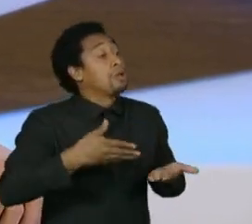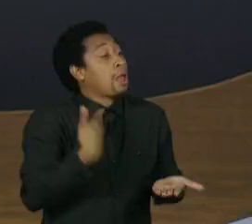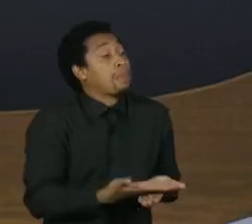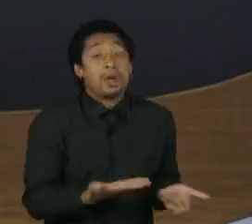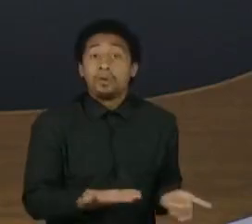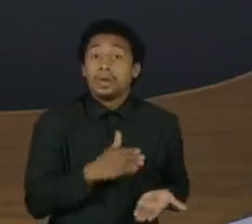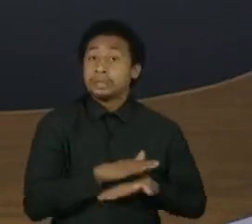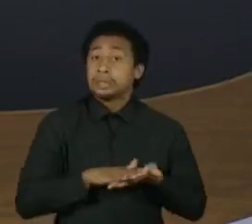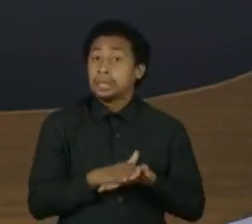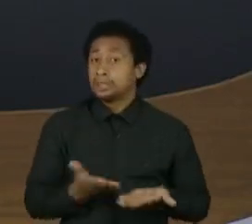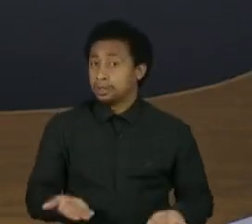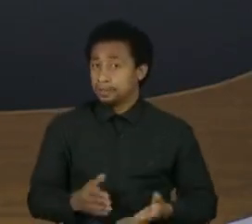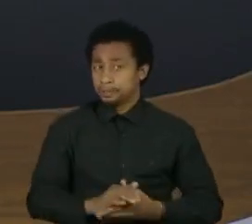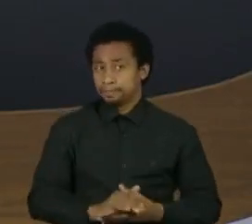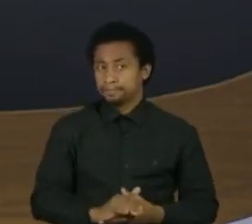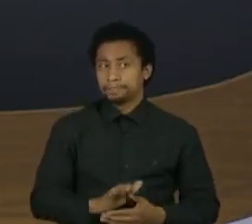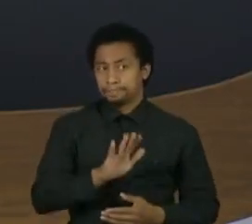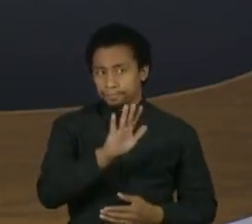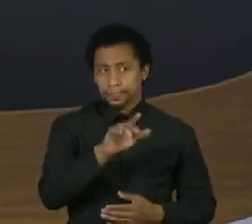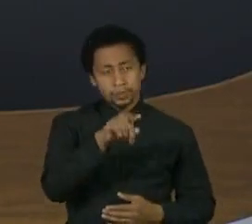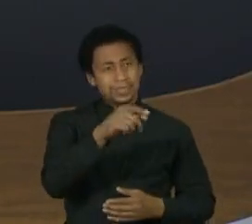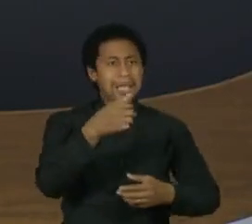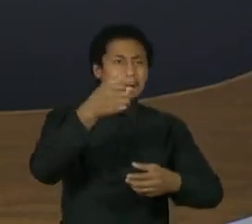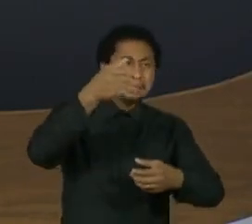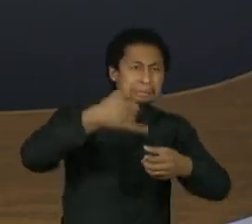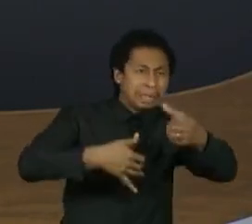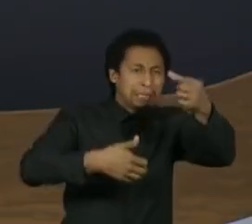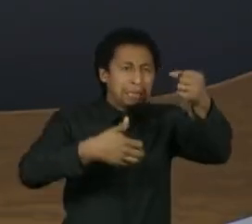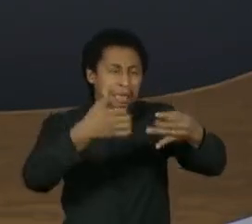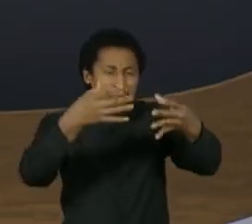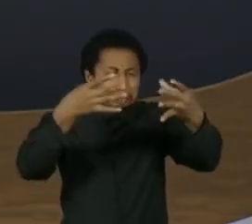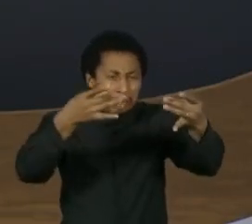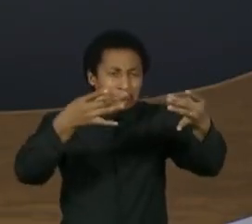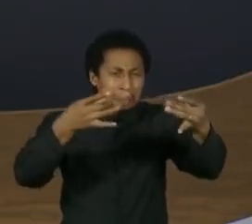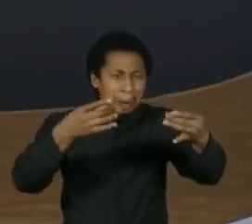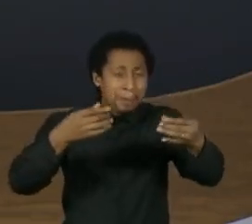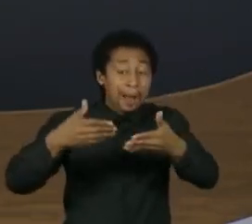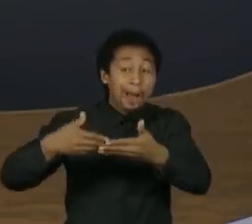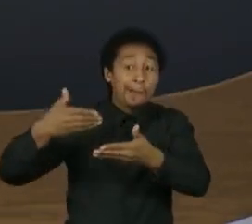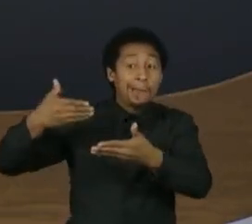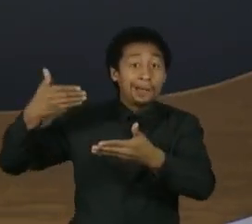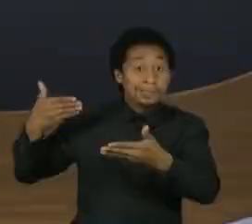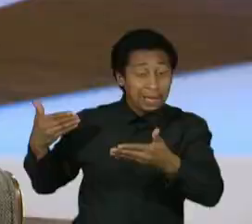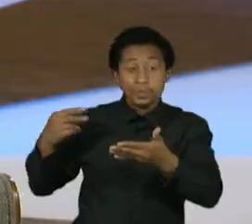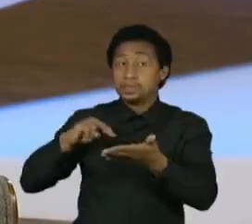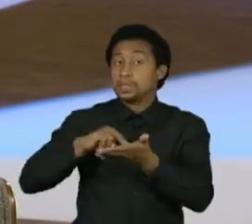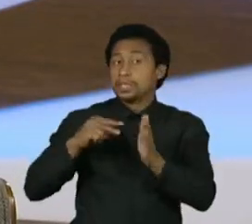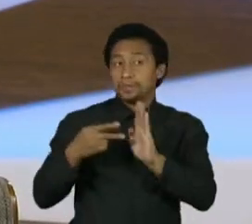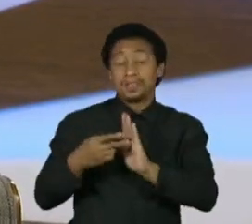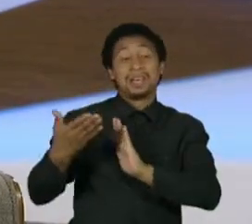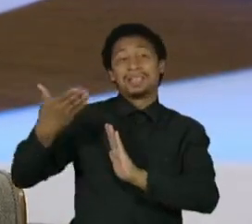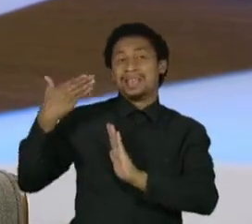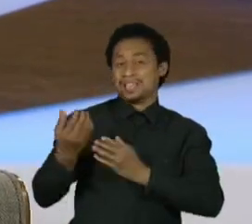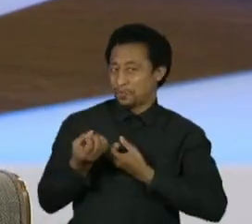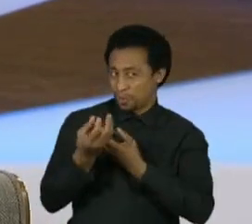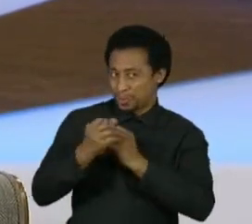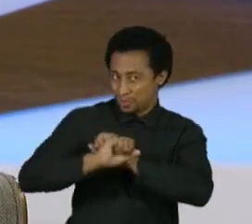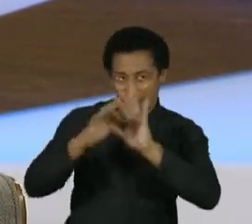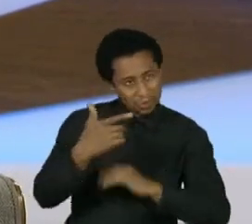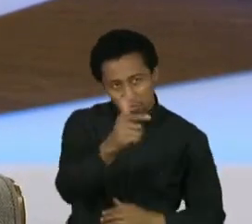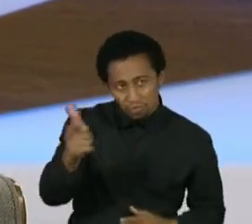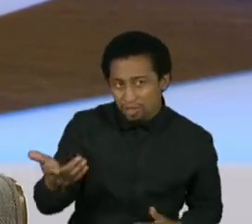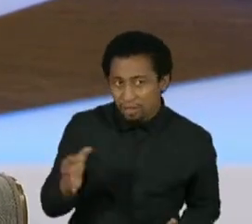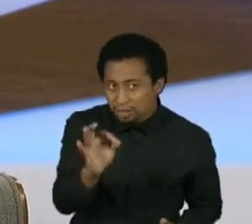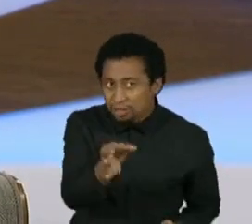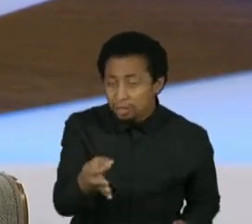coisa, senador, desculpe, só o fato de você precisar esclarecer o passado já significa que ele não era transparente? Não, absolutamente. Existe uma